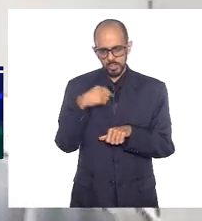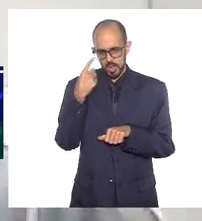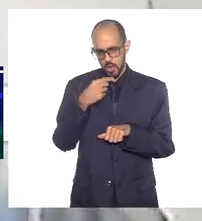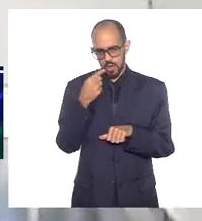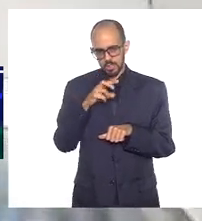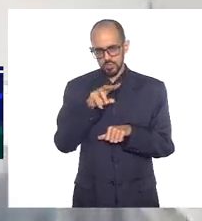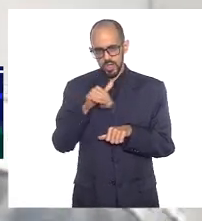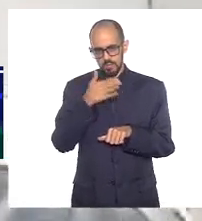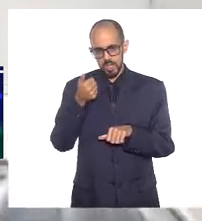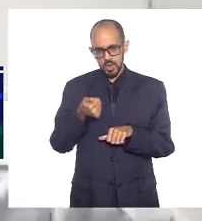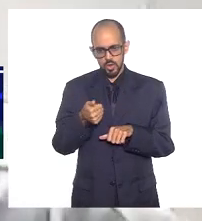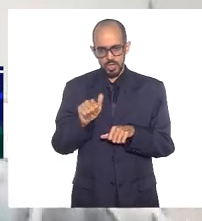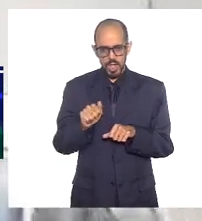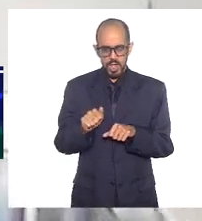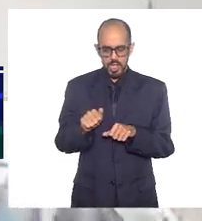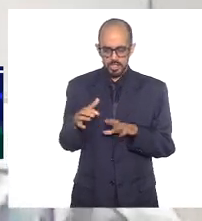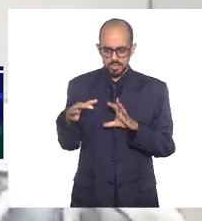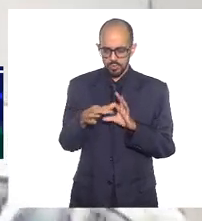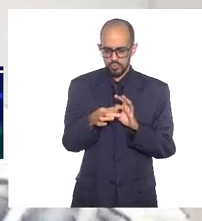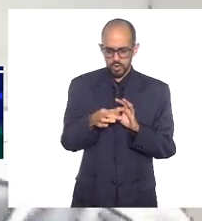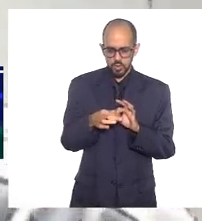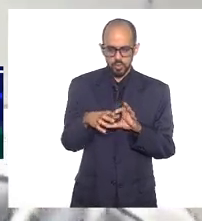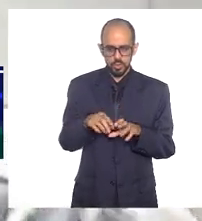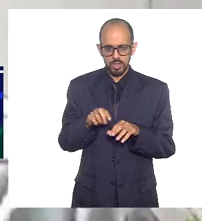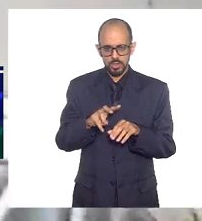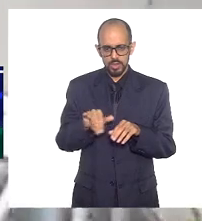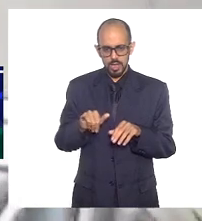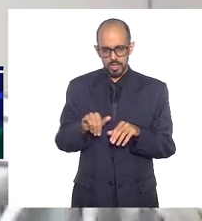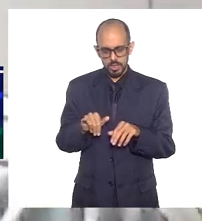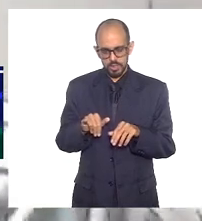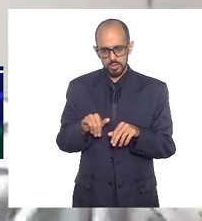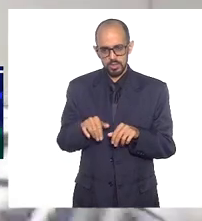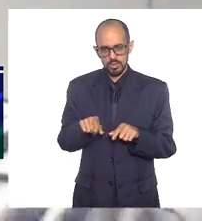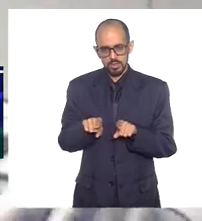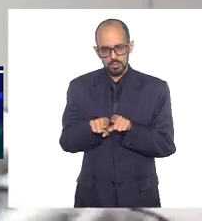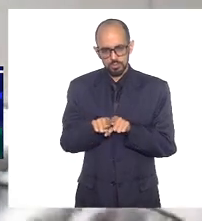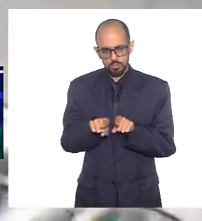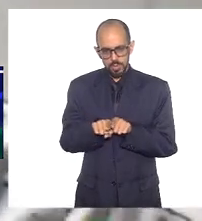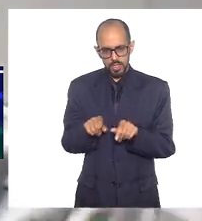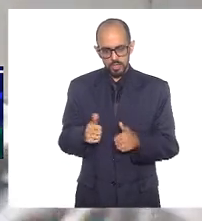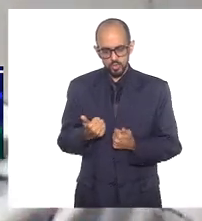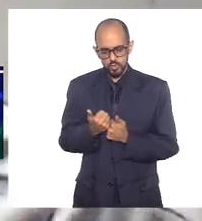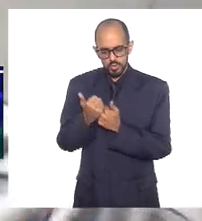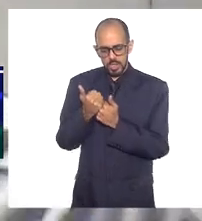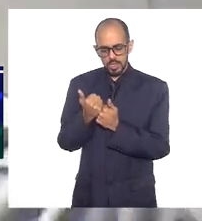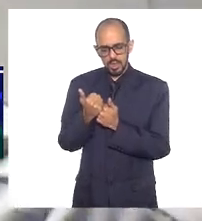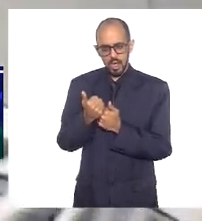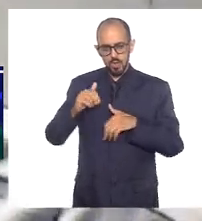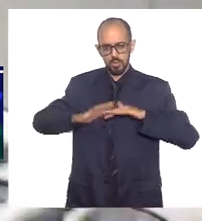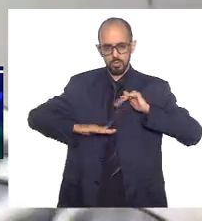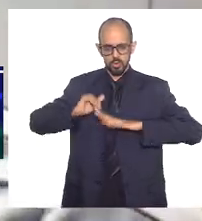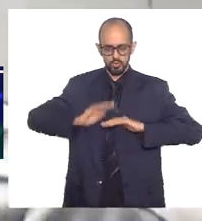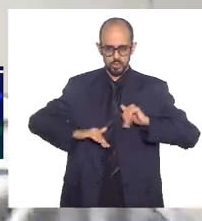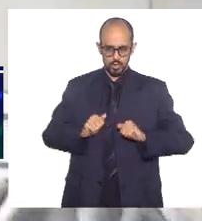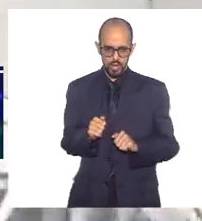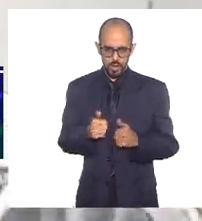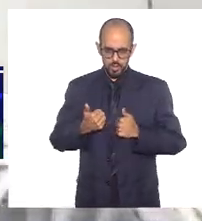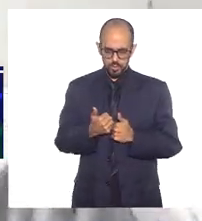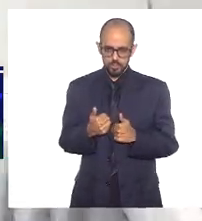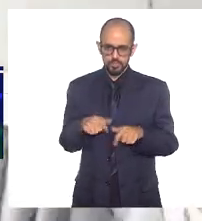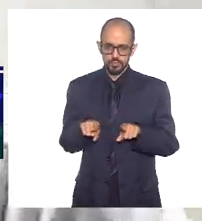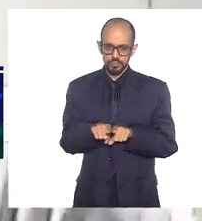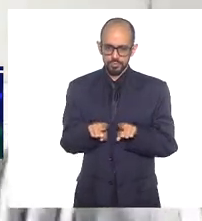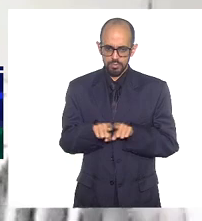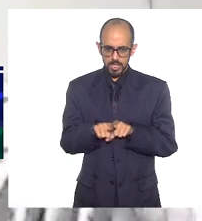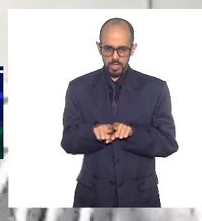esse vínculo dar mais estabilidade para o profissional de educação e ajudar a sanar as carências que hoje marcam a rede estadual então vamos trabalhar